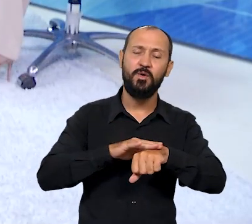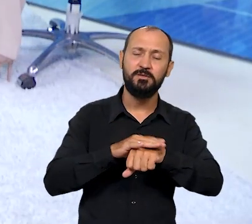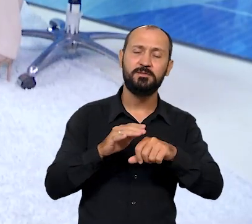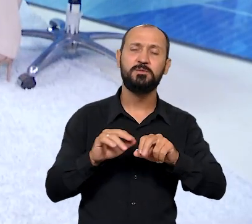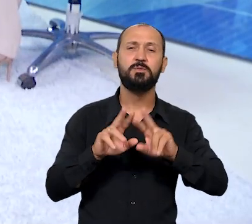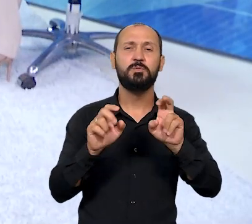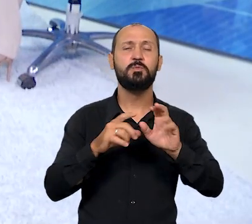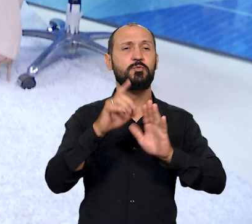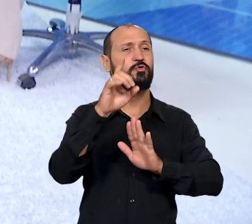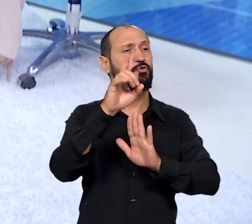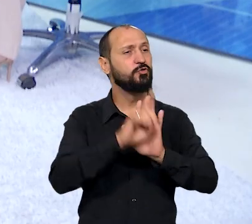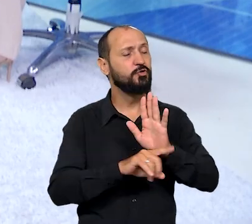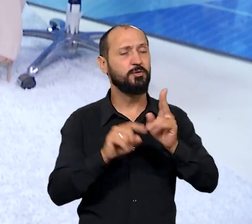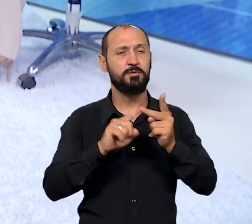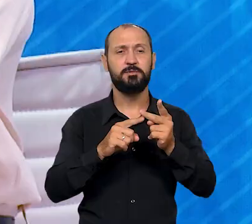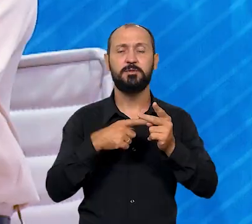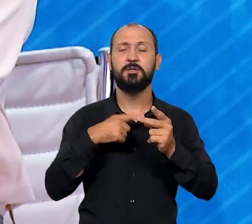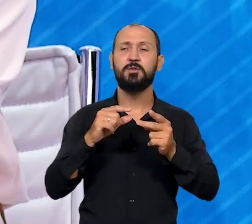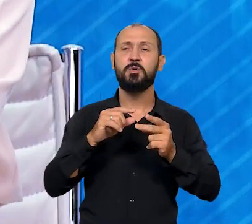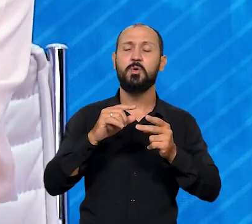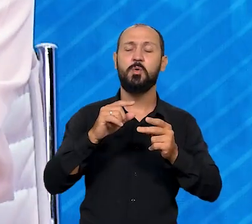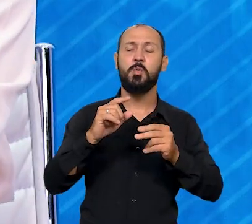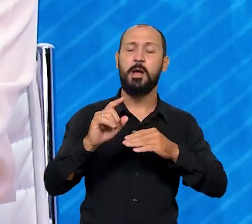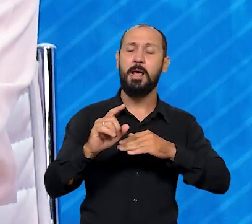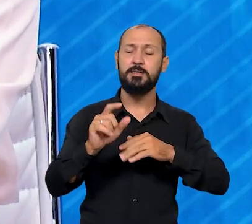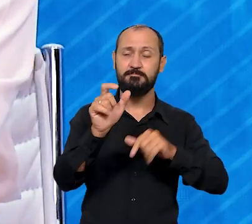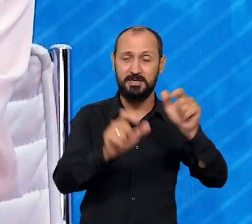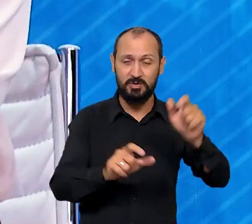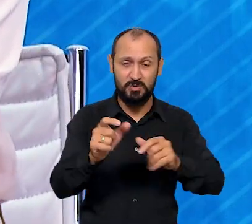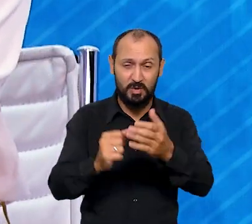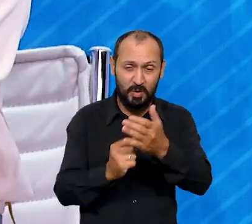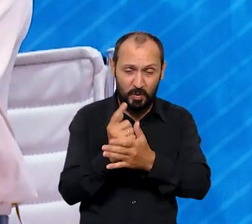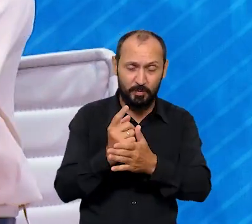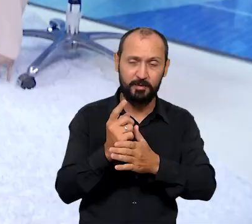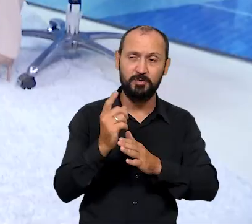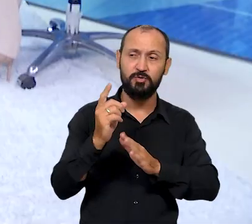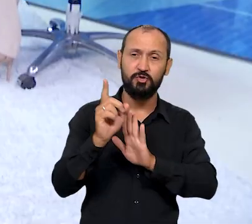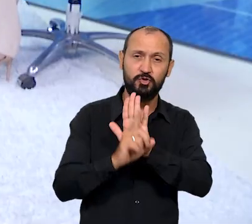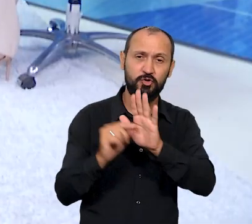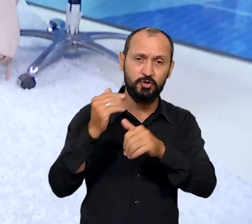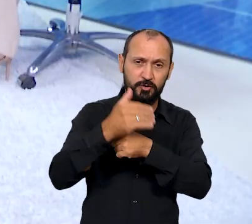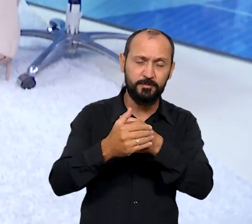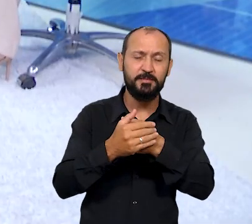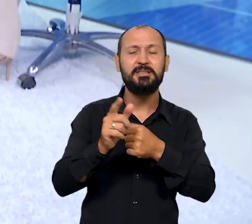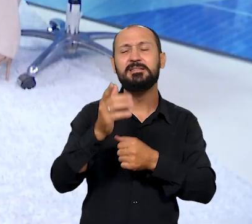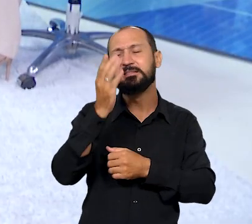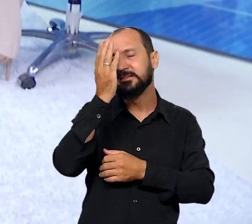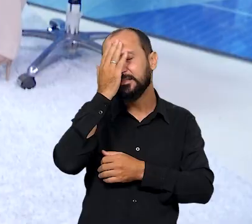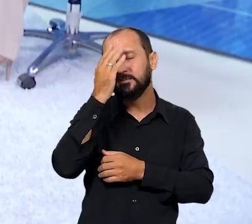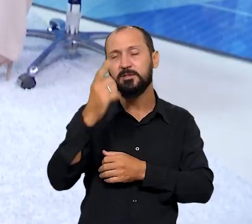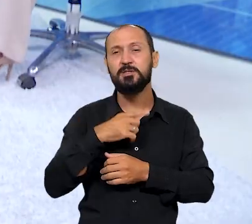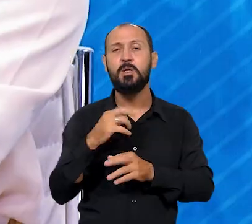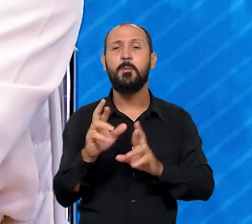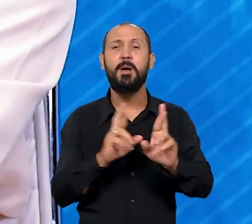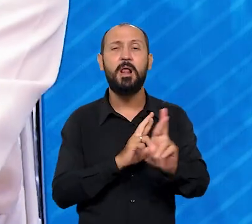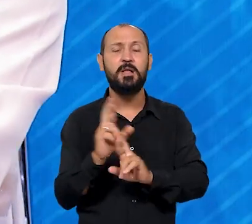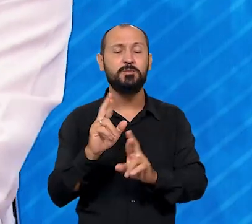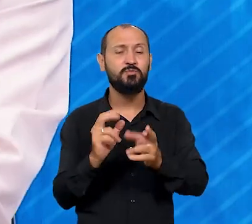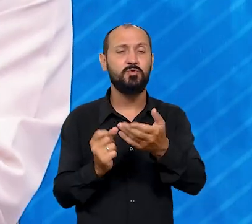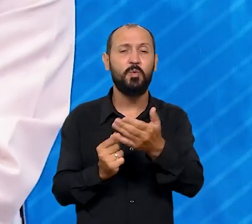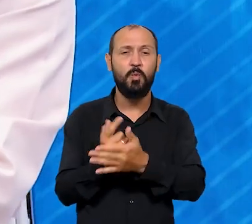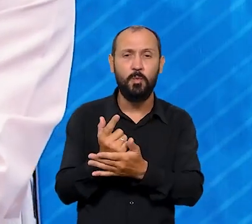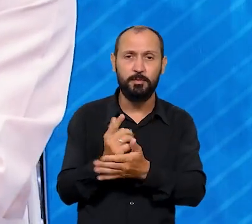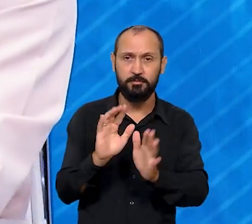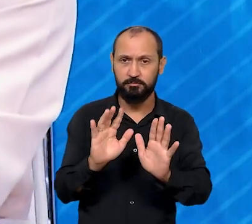fala, de direitos e defesa do consumidor, é evidente que todos nós temos uma relação